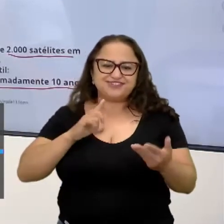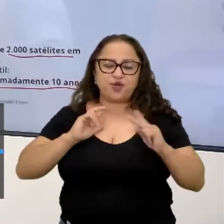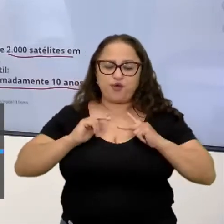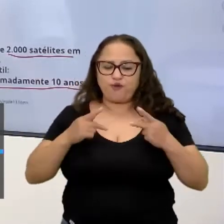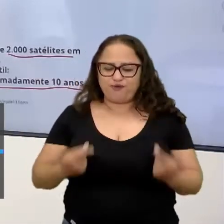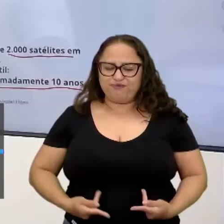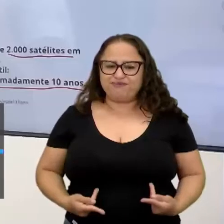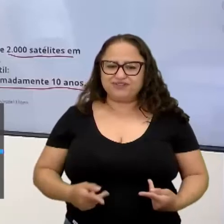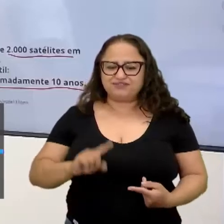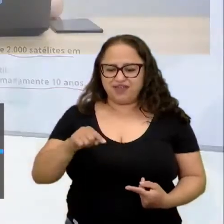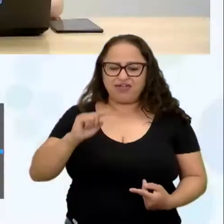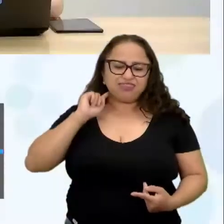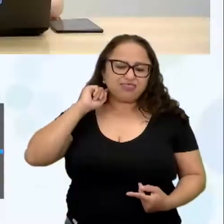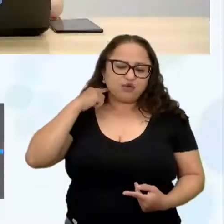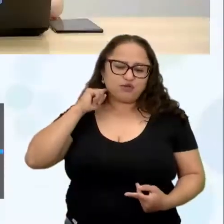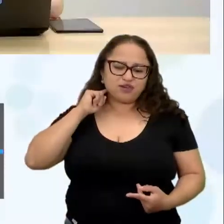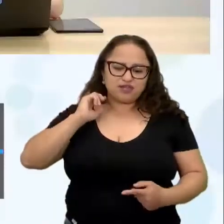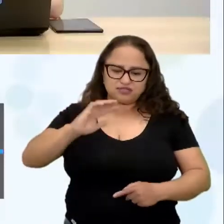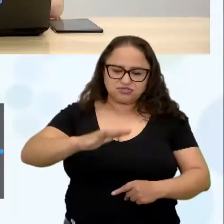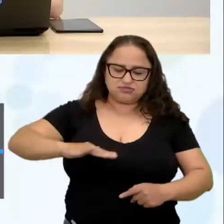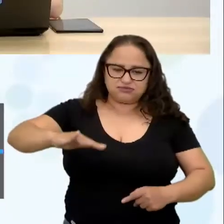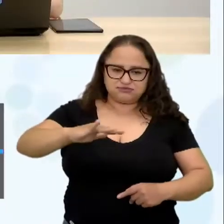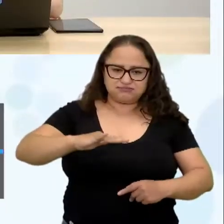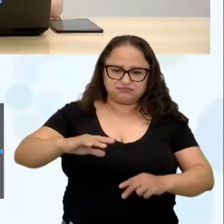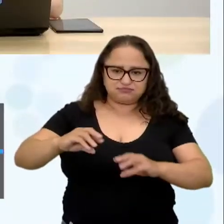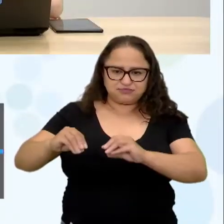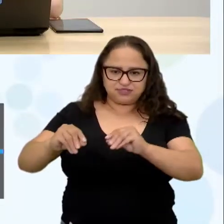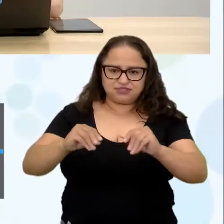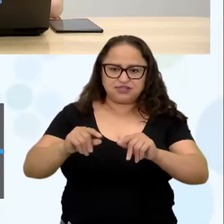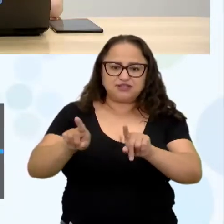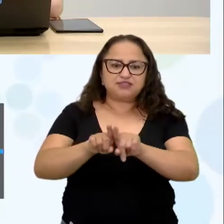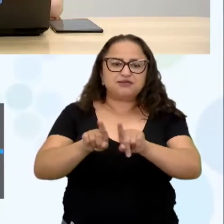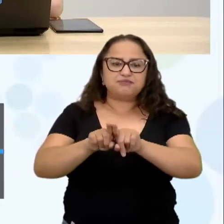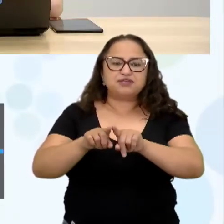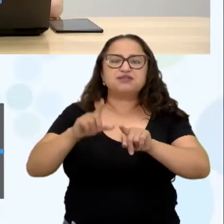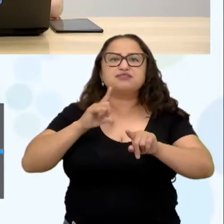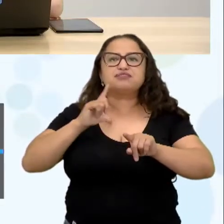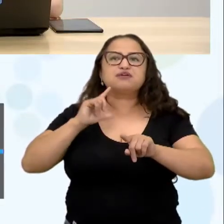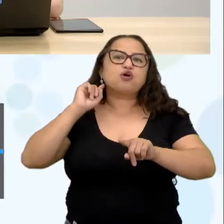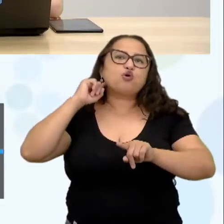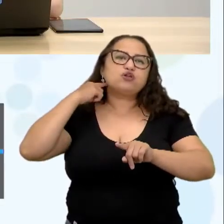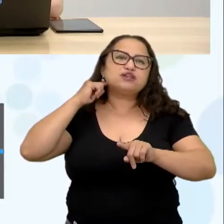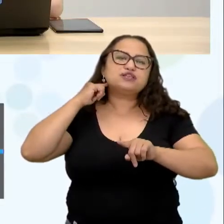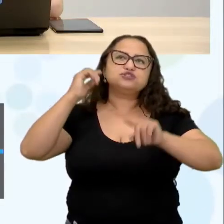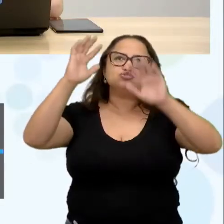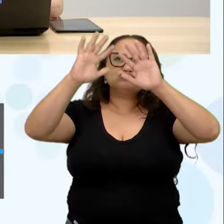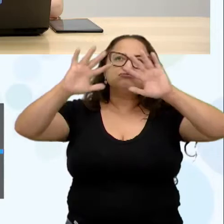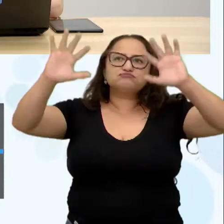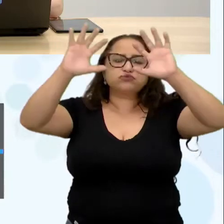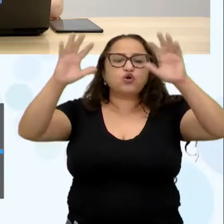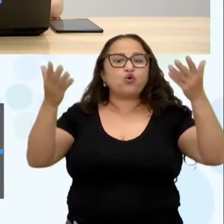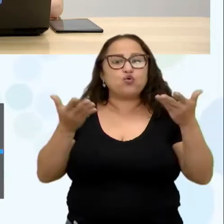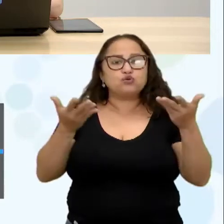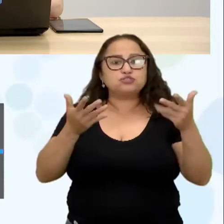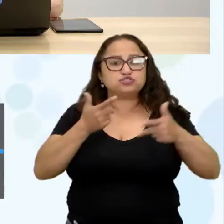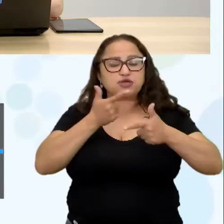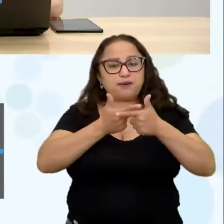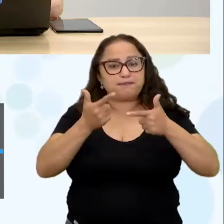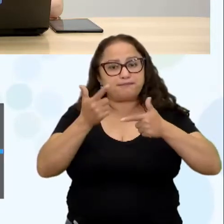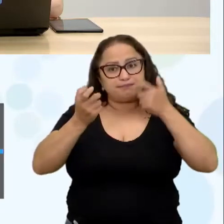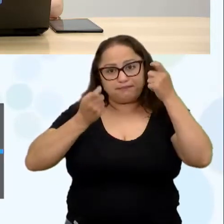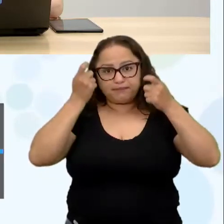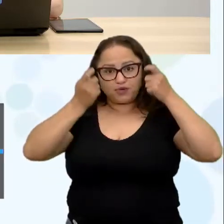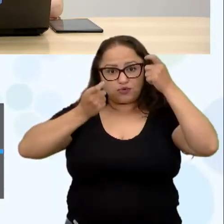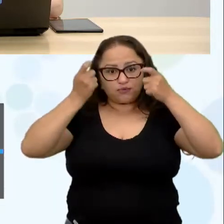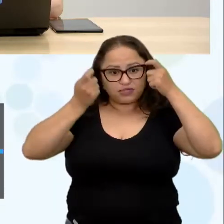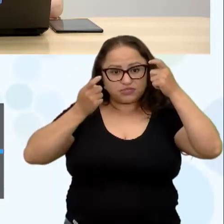Você tem um lixo na parte da Terra, né? E também tem lixo espacial, né? Exatamente. Então hoje a grande preocupação hoje dos cientistas, né? É